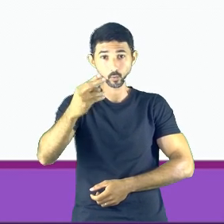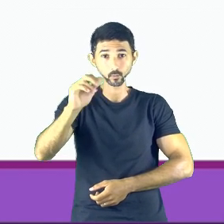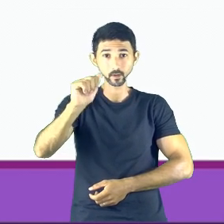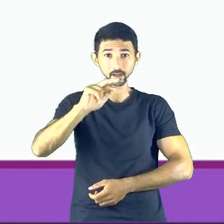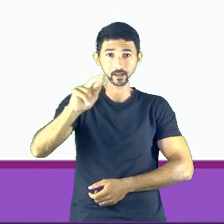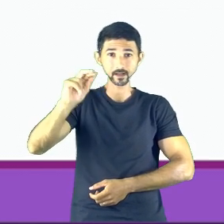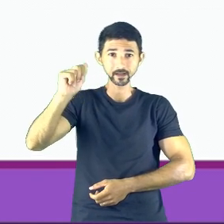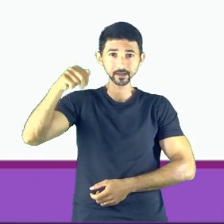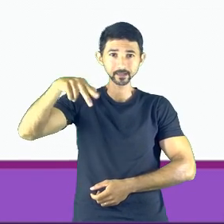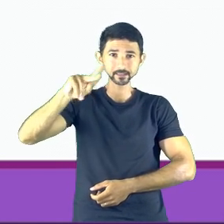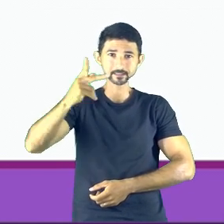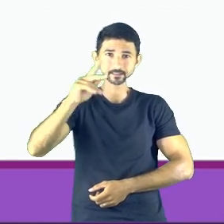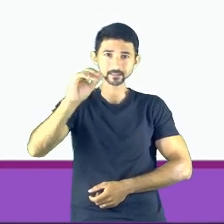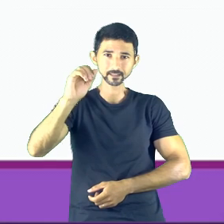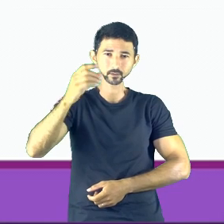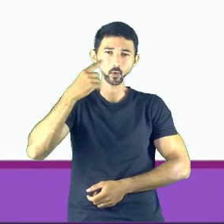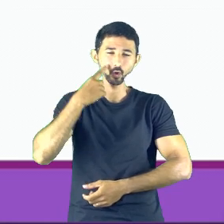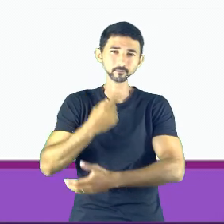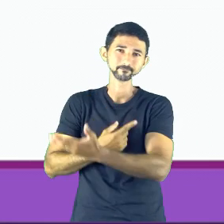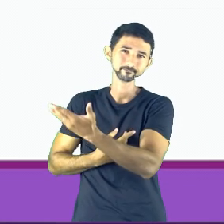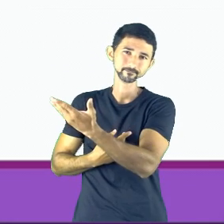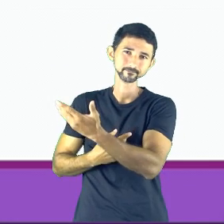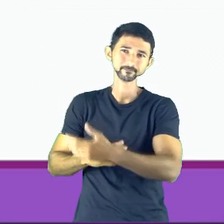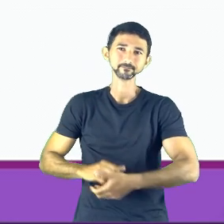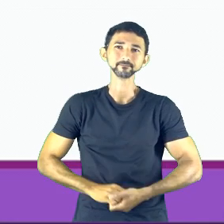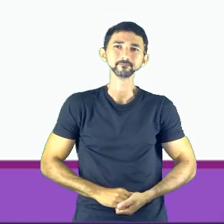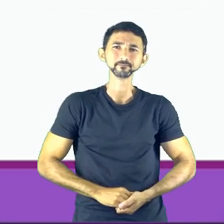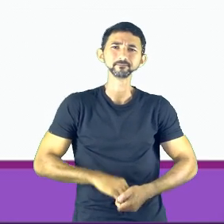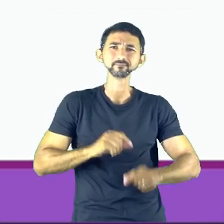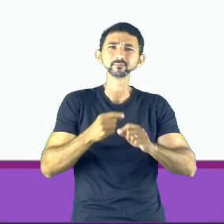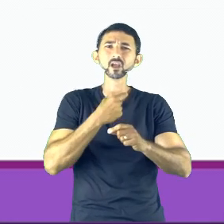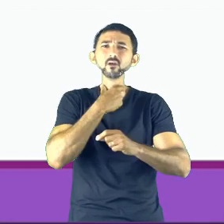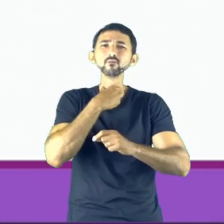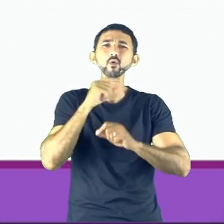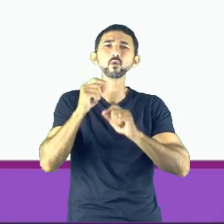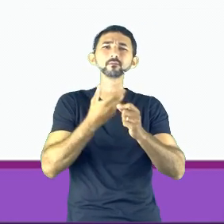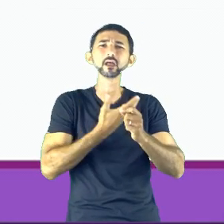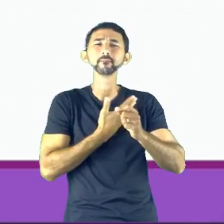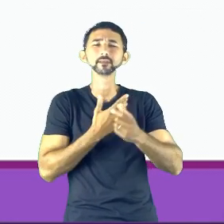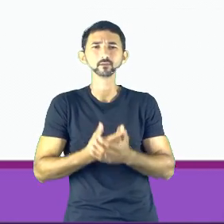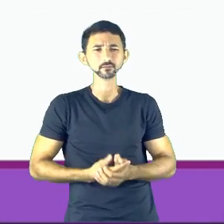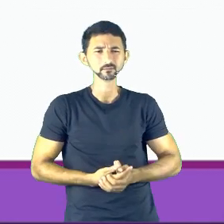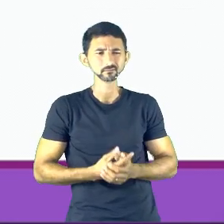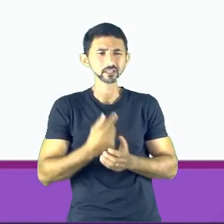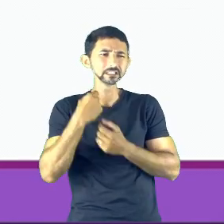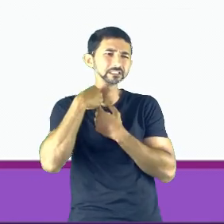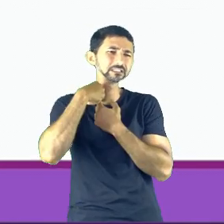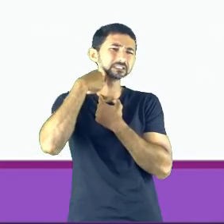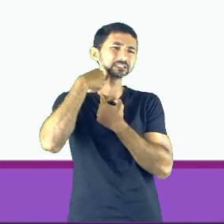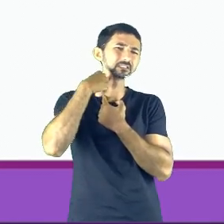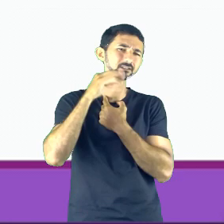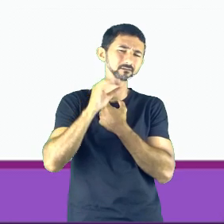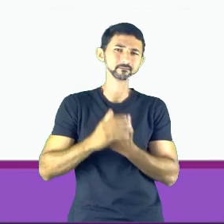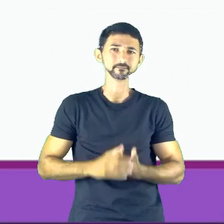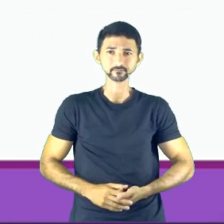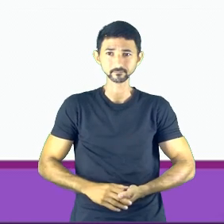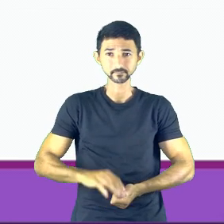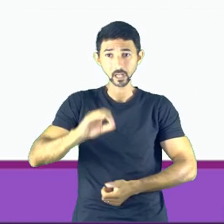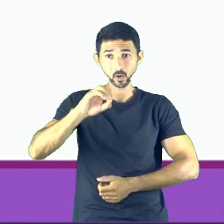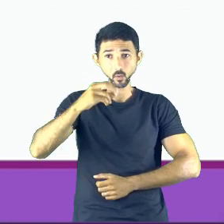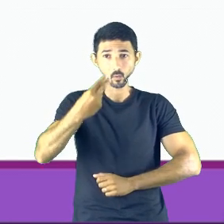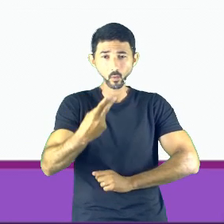bem, então o trecho do texto reescrito ficaria desta maneira: o que é isso no seu pescoço, amigo? Parece um